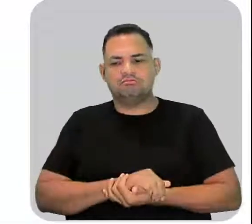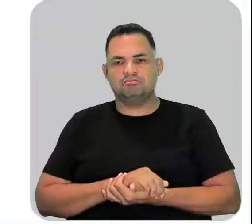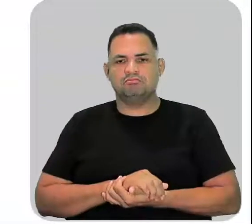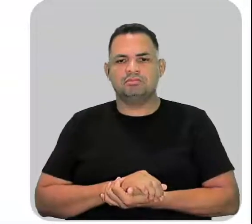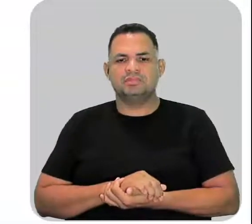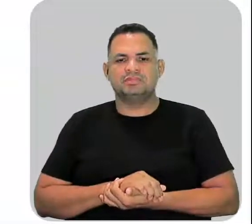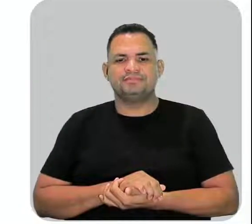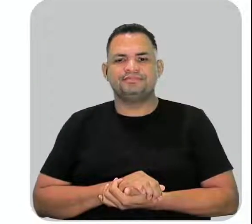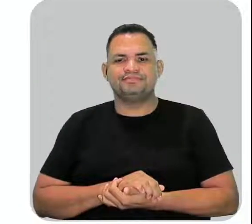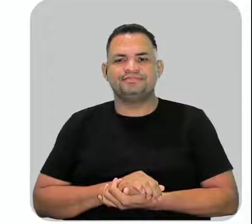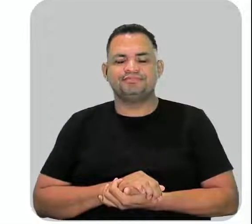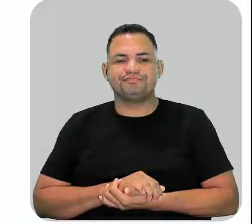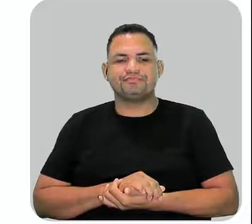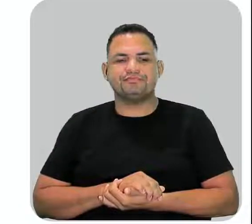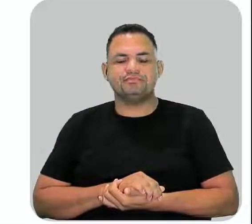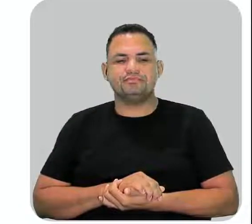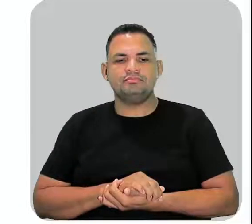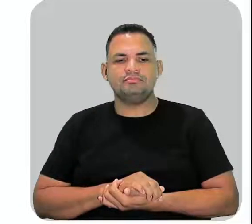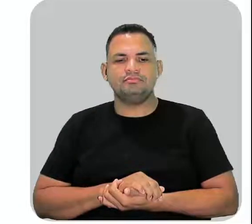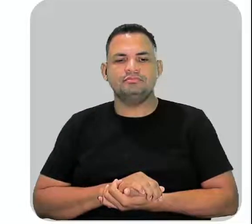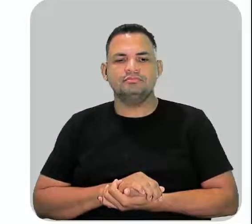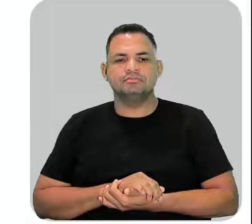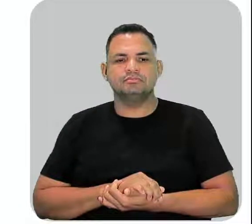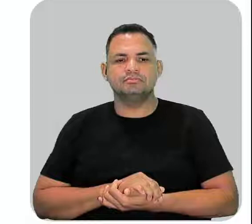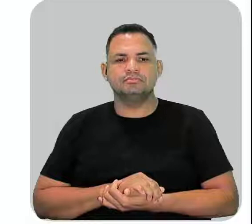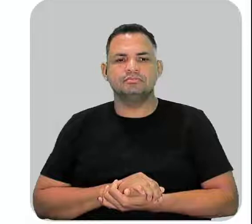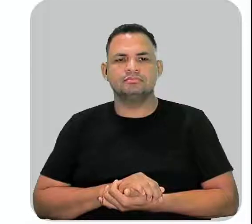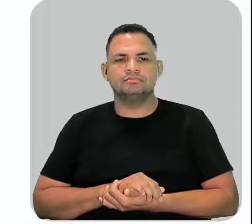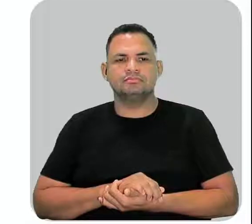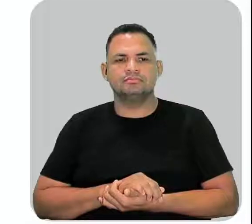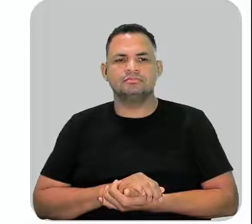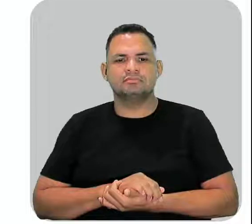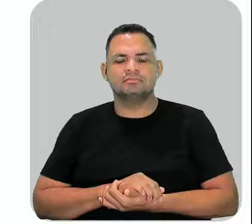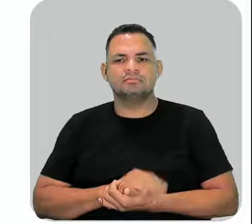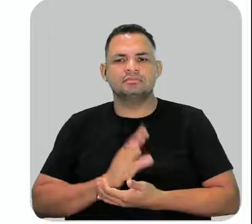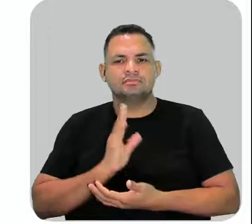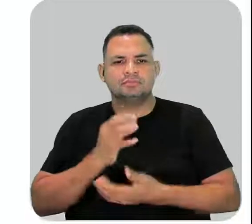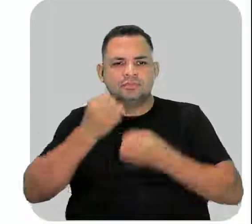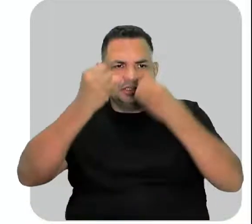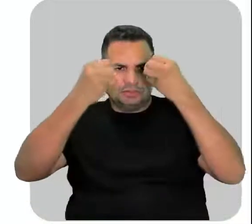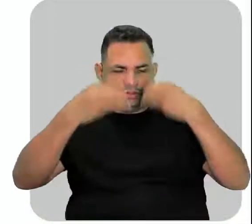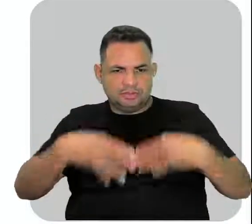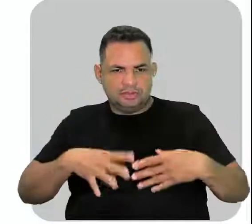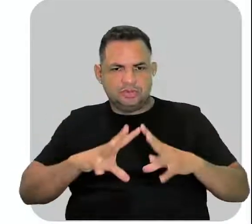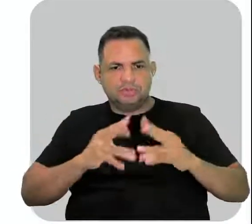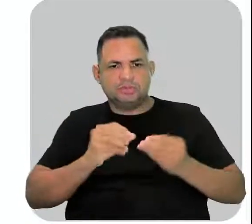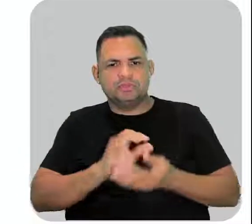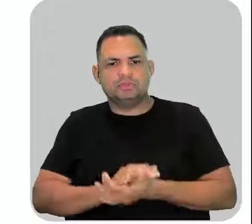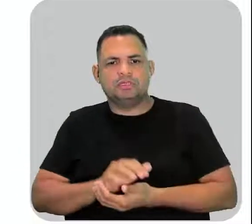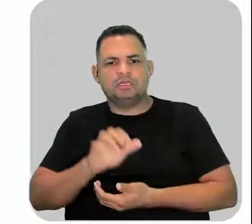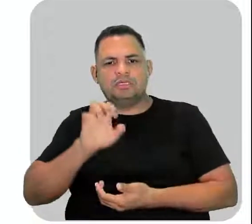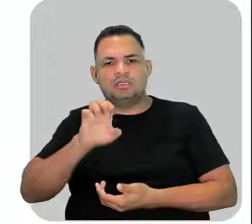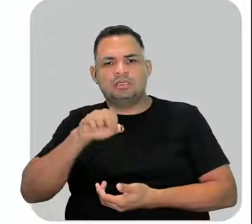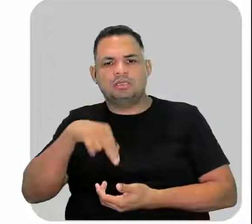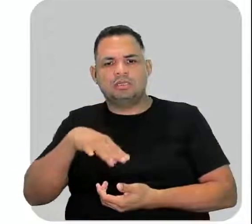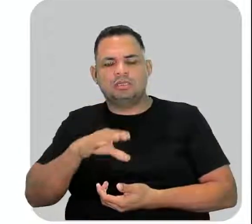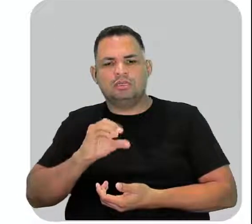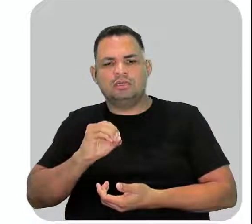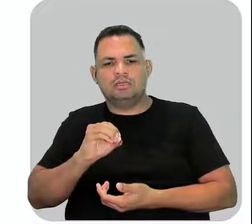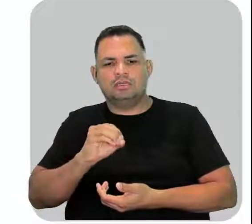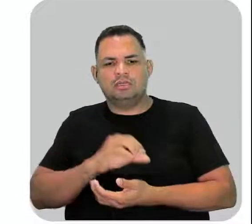ver qual dessas alternativas é a correta. Como a gente já falou, tudo que termina com